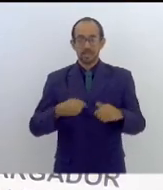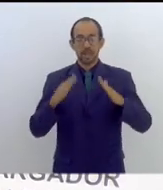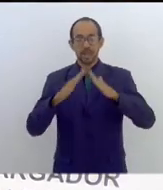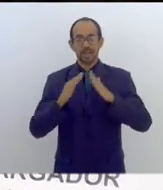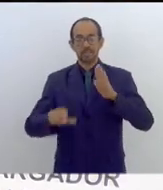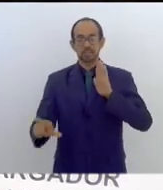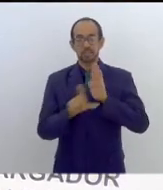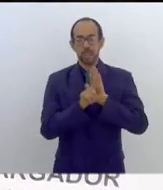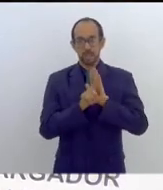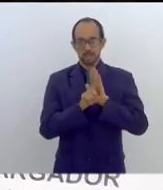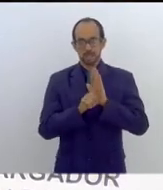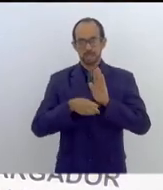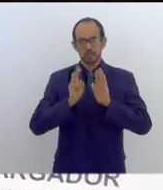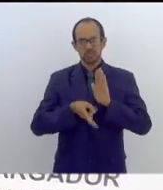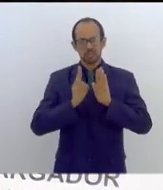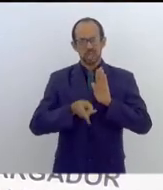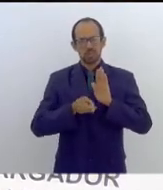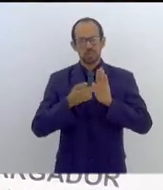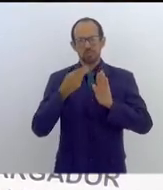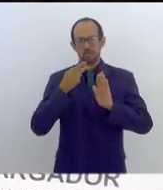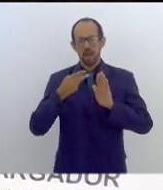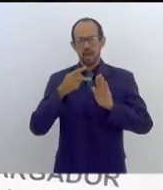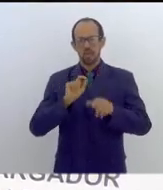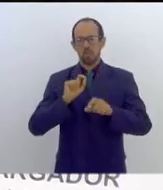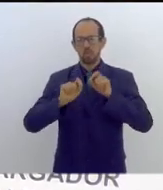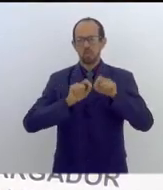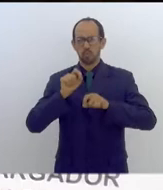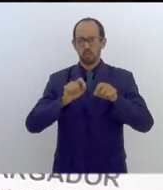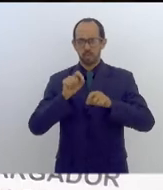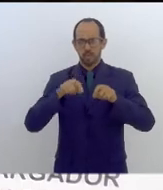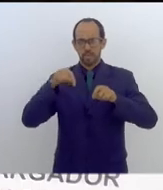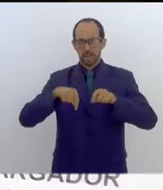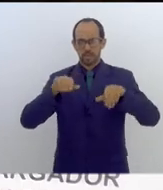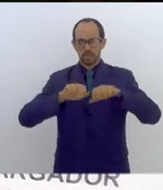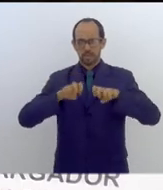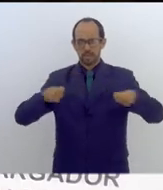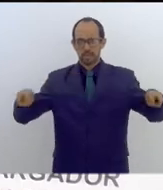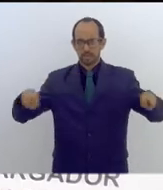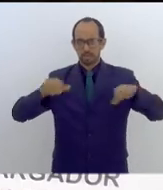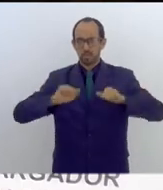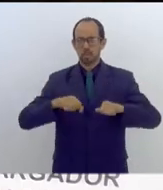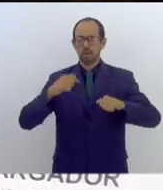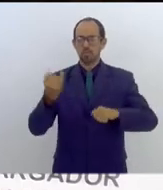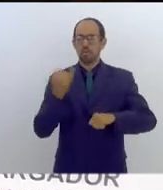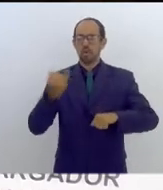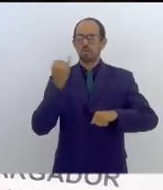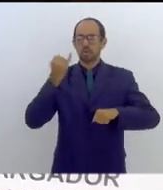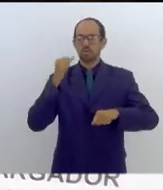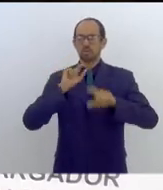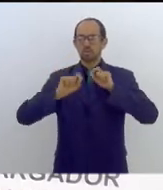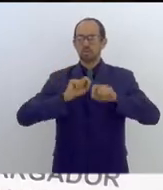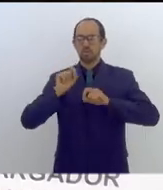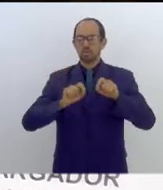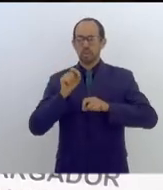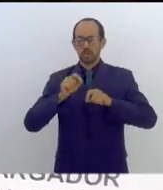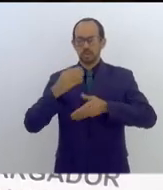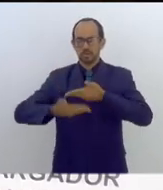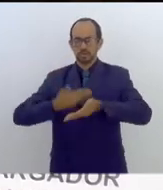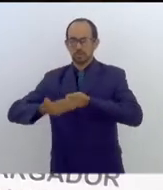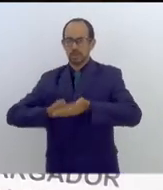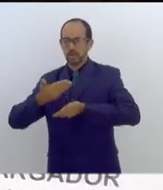e eu sempre ressalto e já ressaltei aqui mesmo dessa Tribuna a importância dessa interação